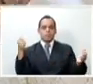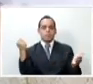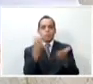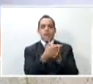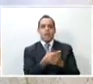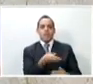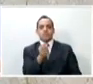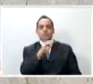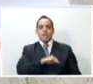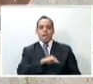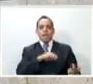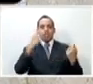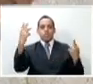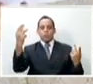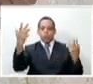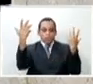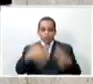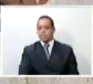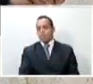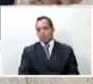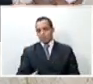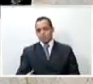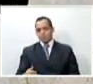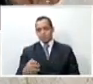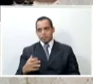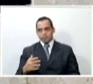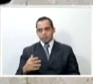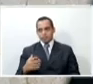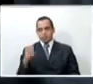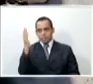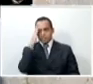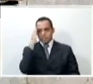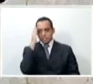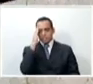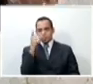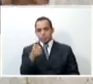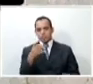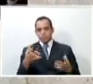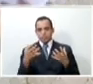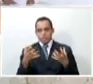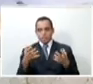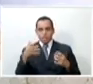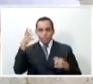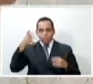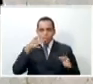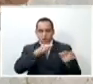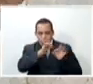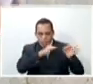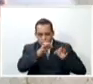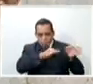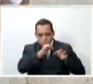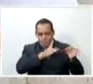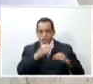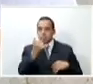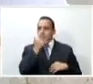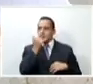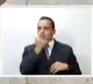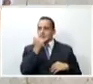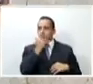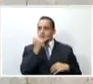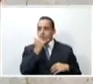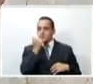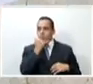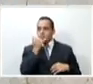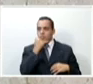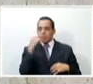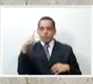Não sabe pagar como a polícia americana. Sei que você está louco para falar, desculpa, eu tenho um discurso aqui, eu demorei tanto para falar, me perdoa não ter te dado essa parte, me